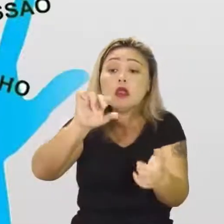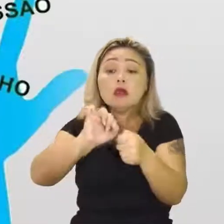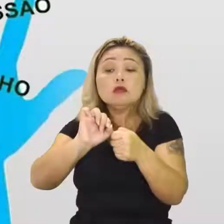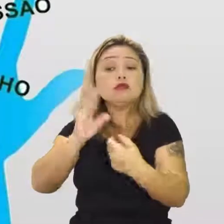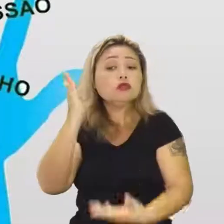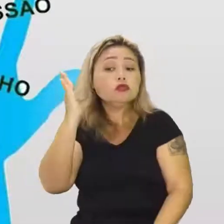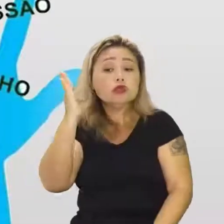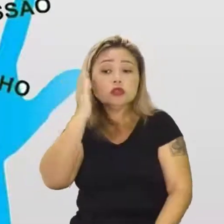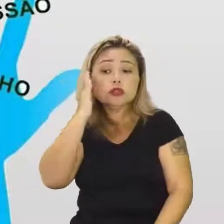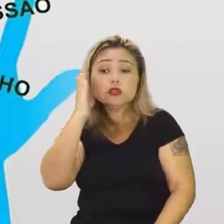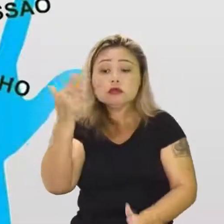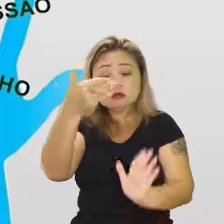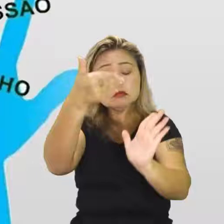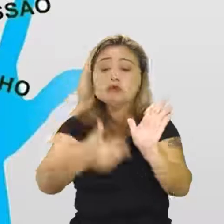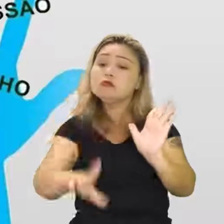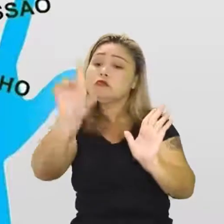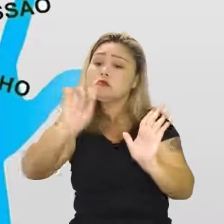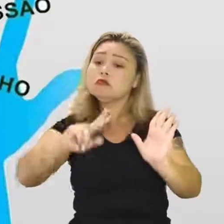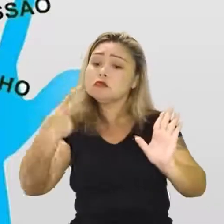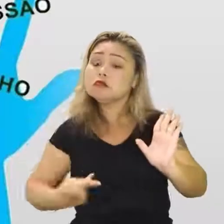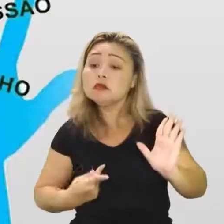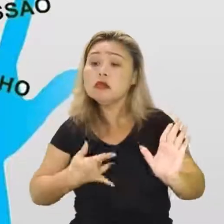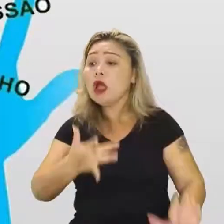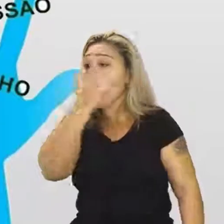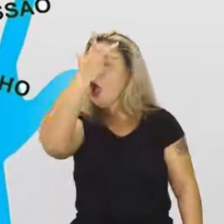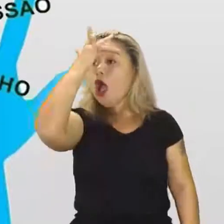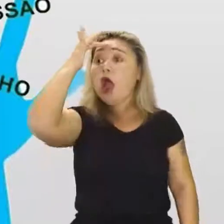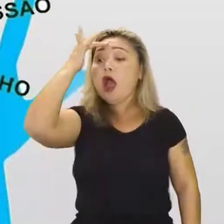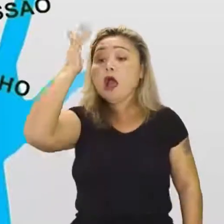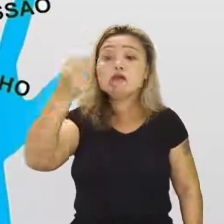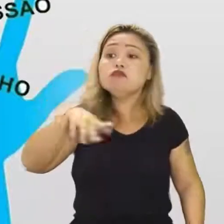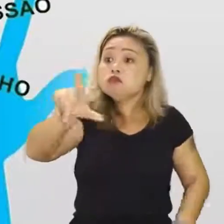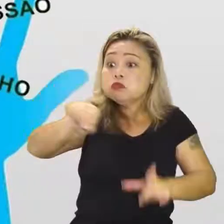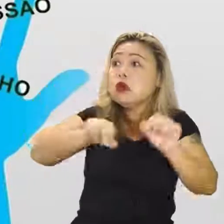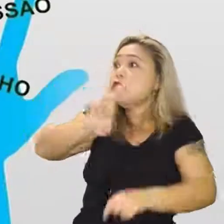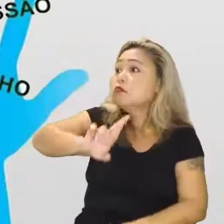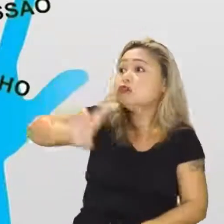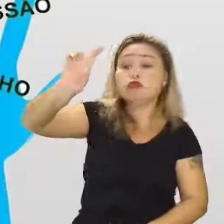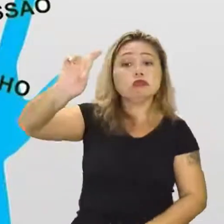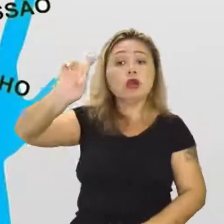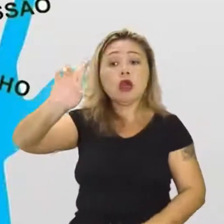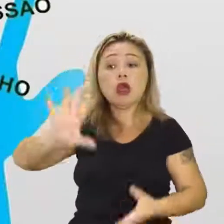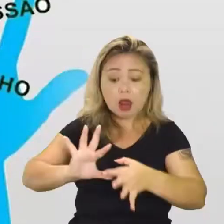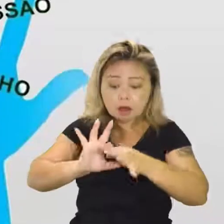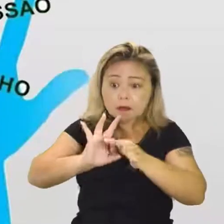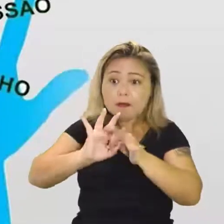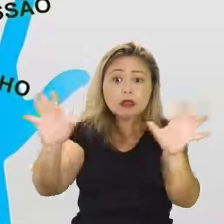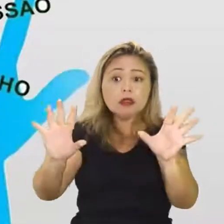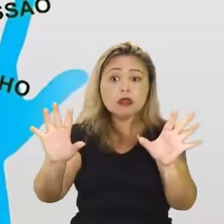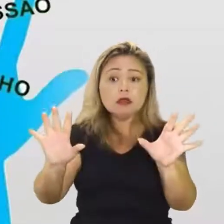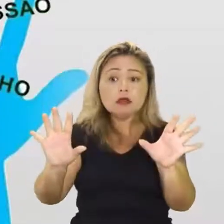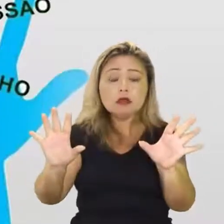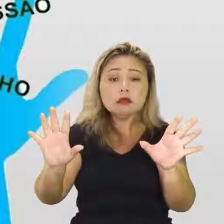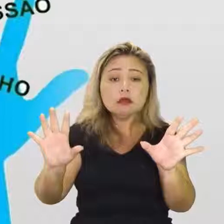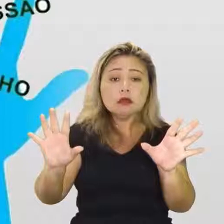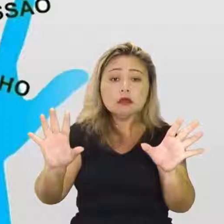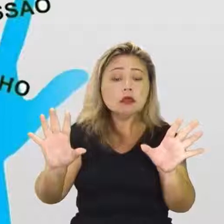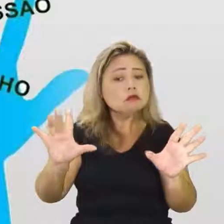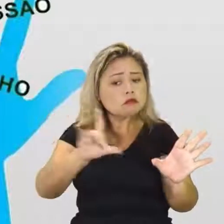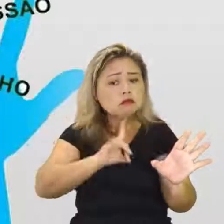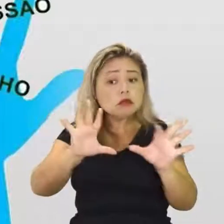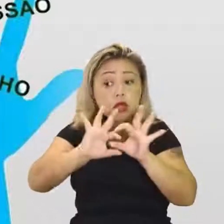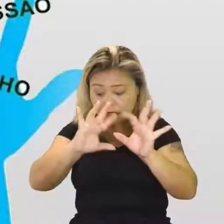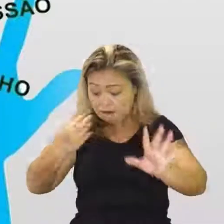define os direitos humanos. Ele diz que a pessoa ela tem liberdade de religião, ela tem liberdade, ela